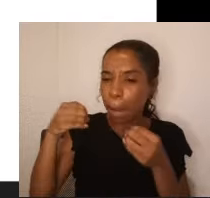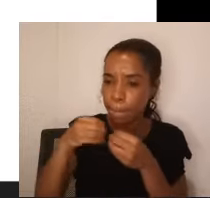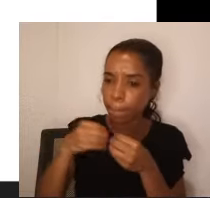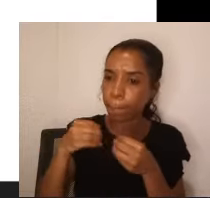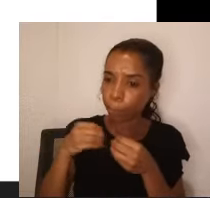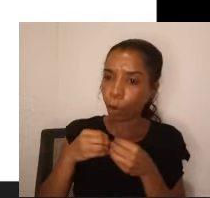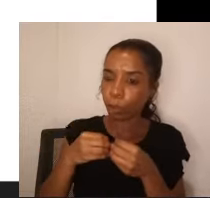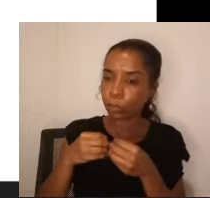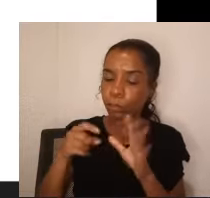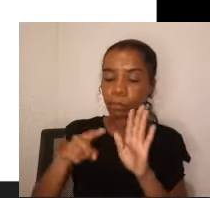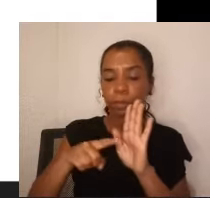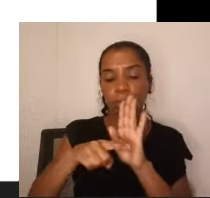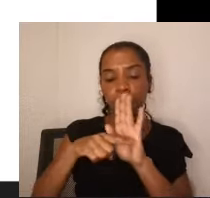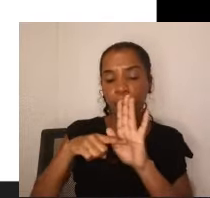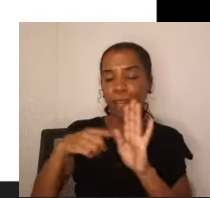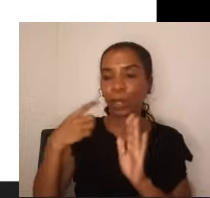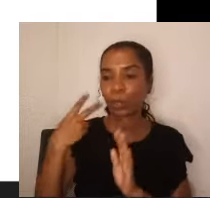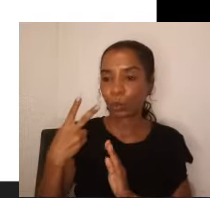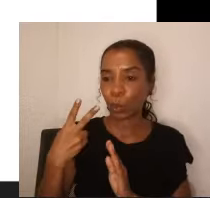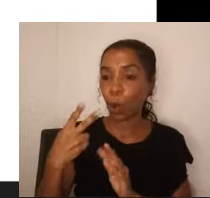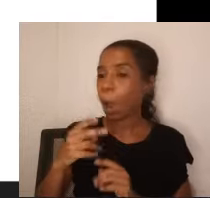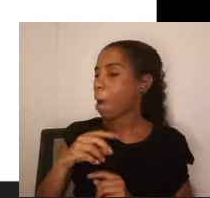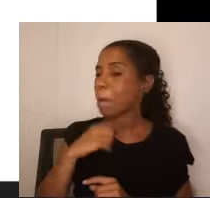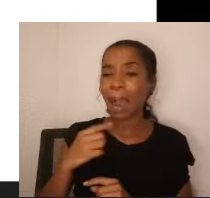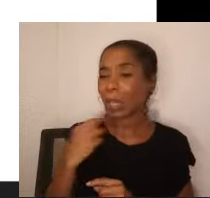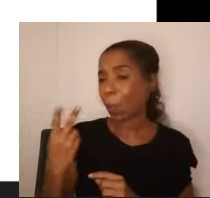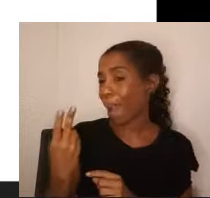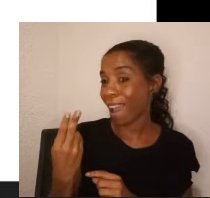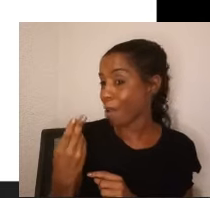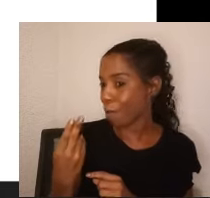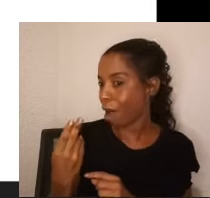serem iguais a menos 2,